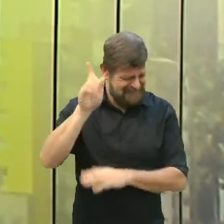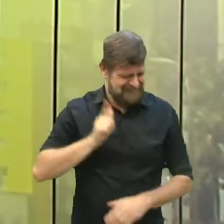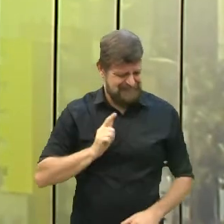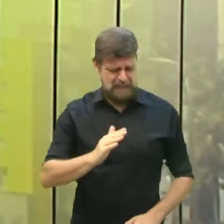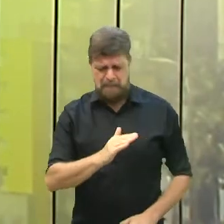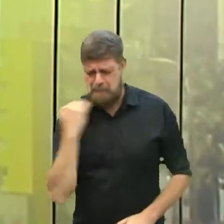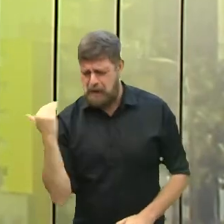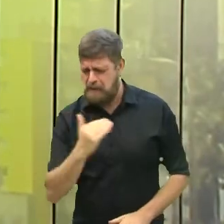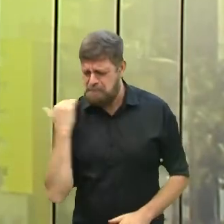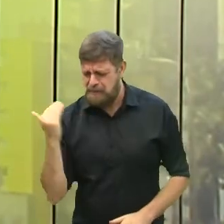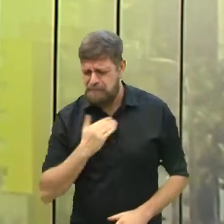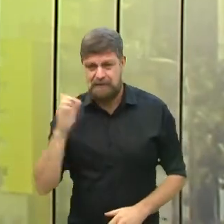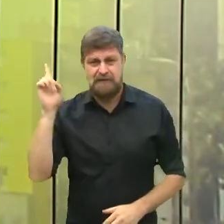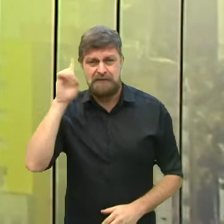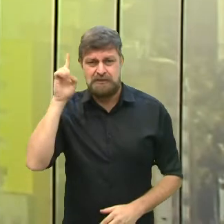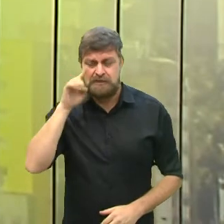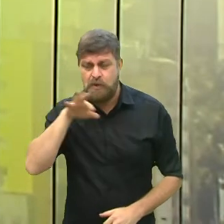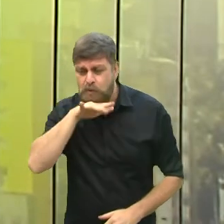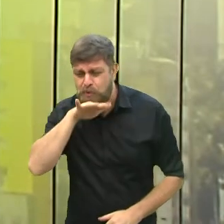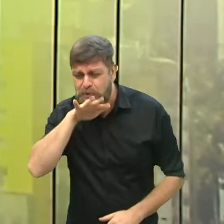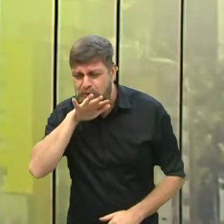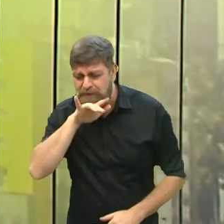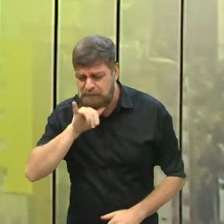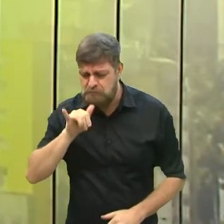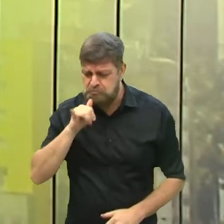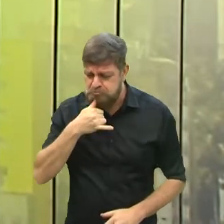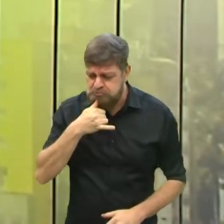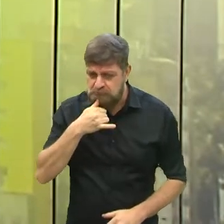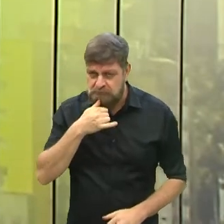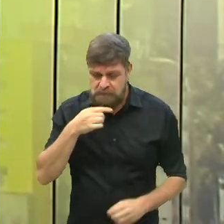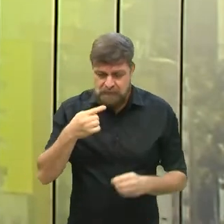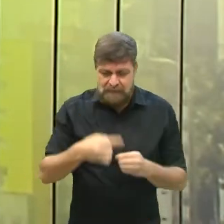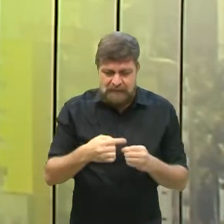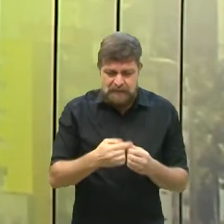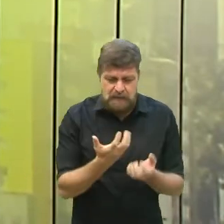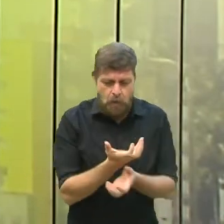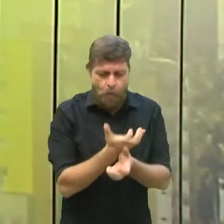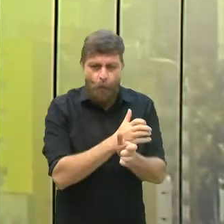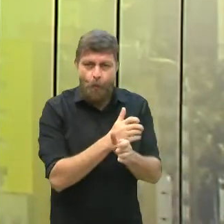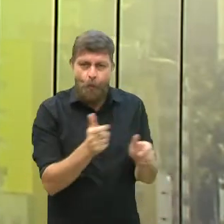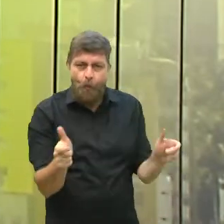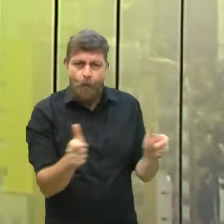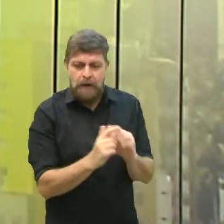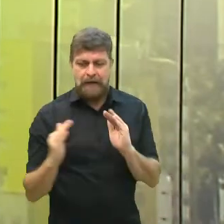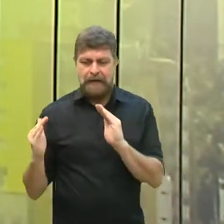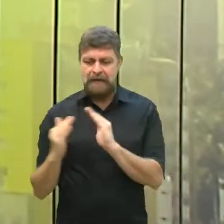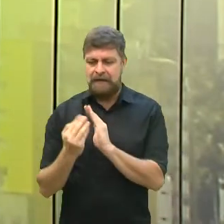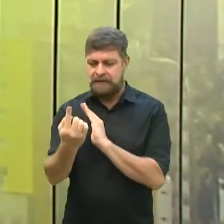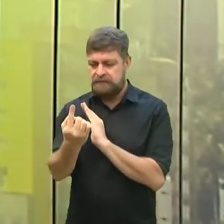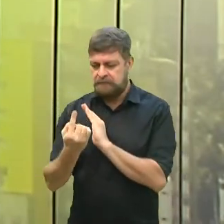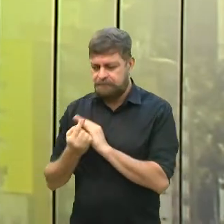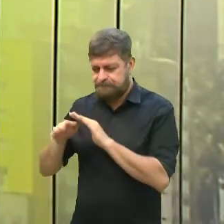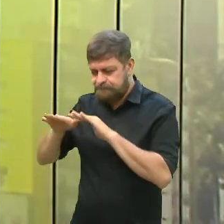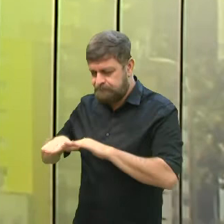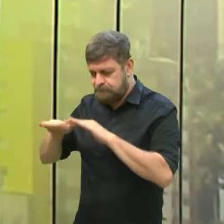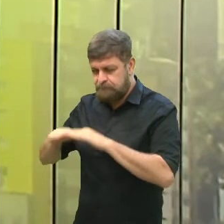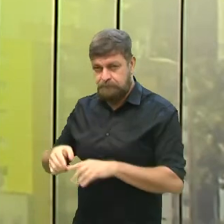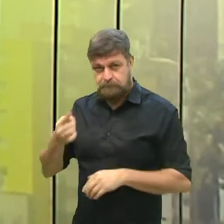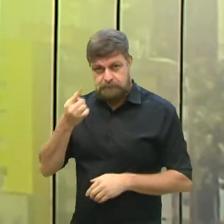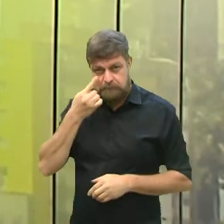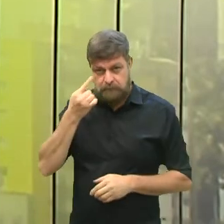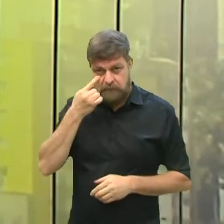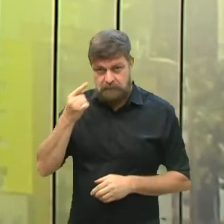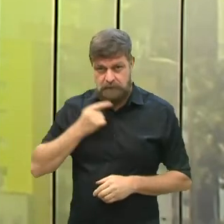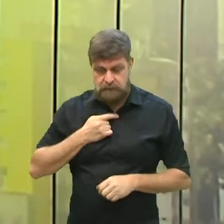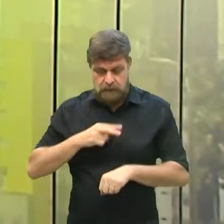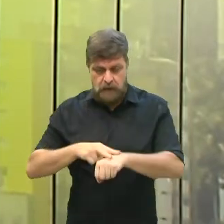recordes, dias sombrios. Mas as cidades estão um pouco mais vazias, tem mais gente em casa e digamos que dá para ver um pouco mais